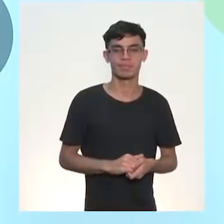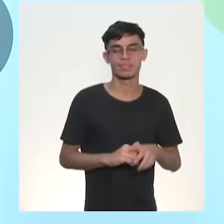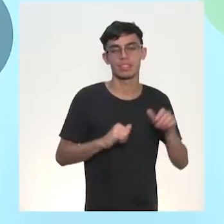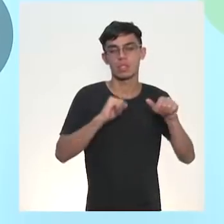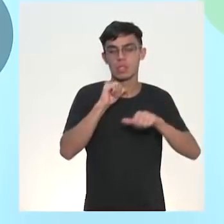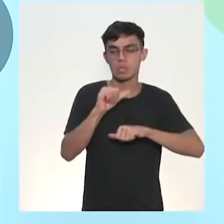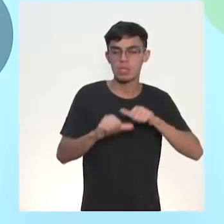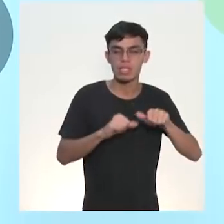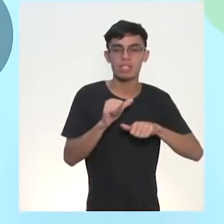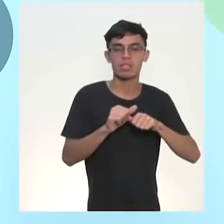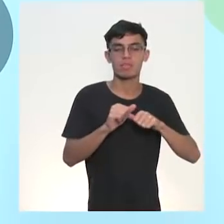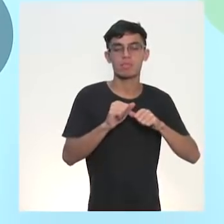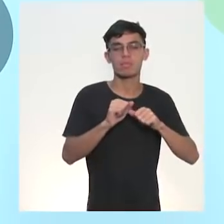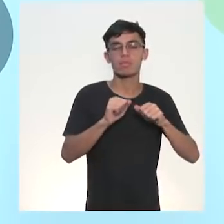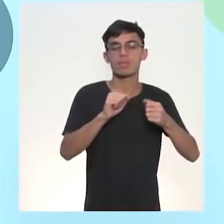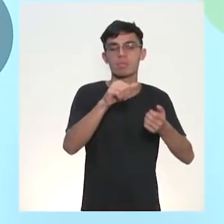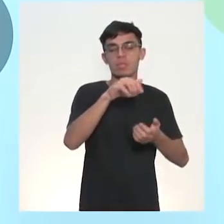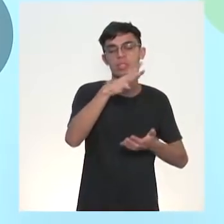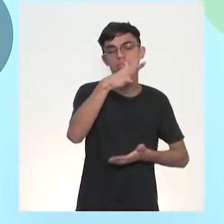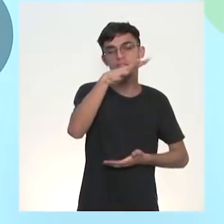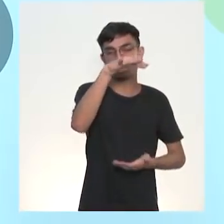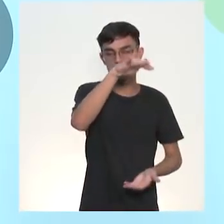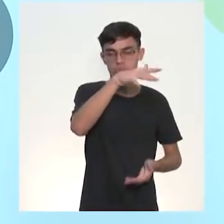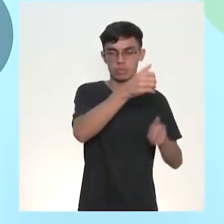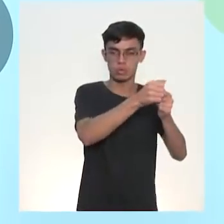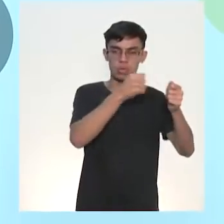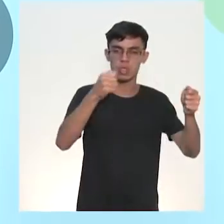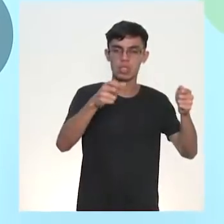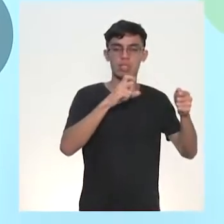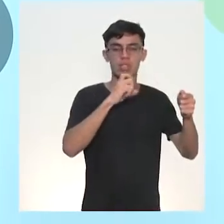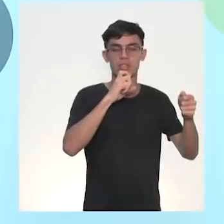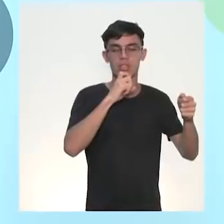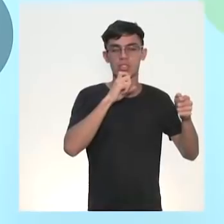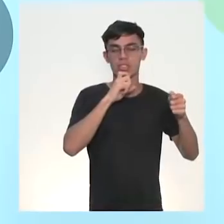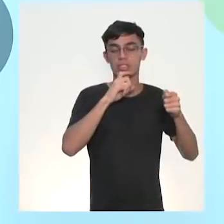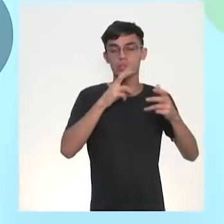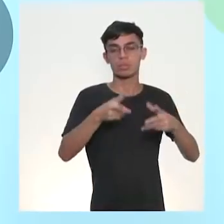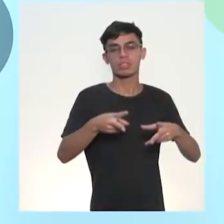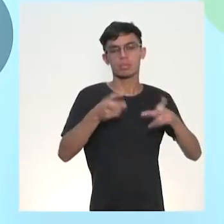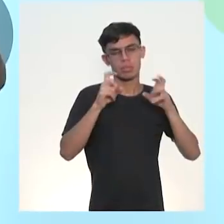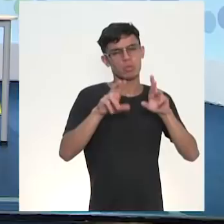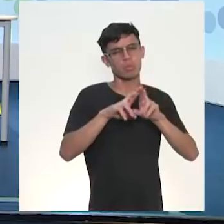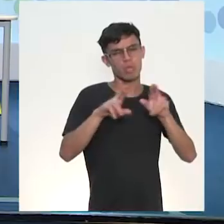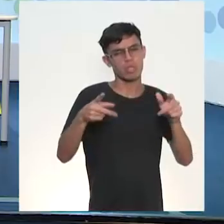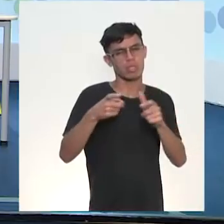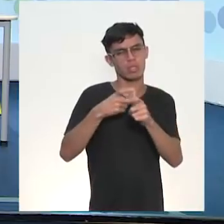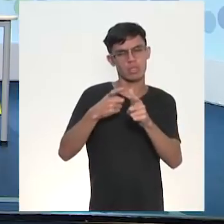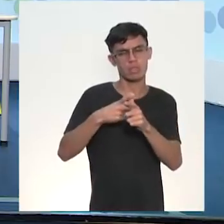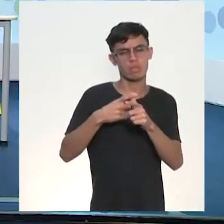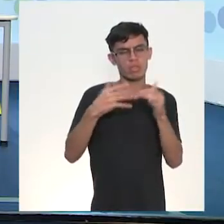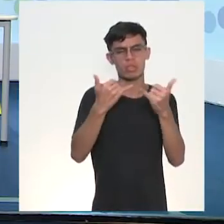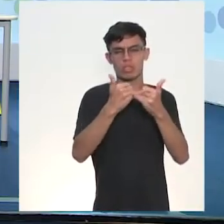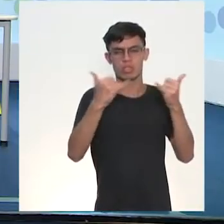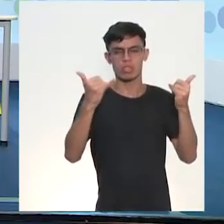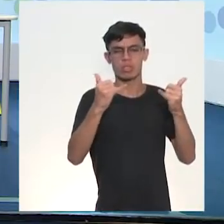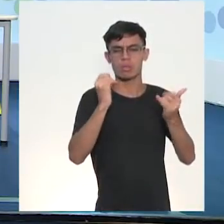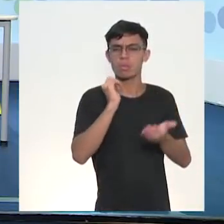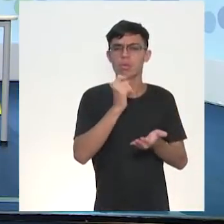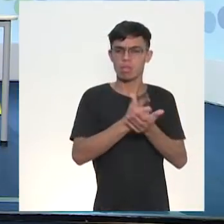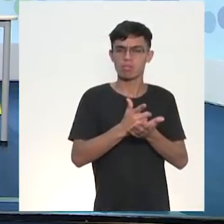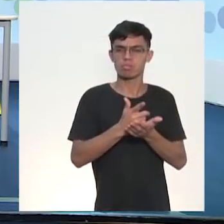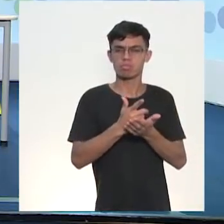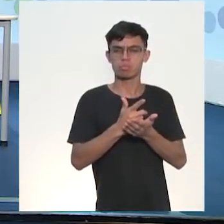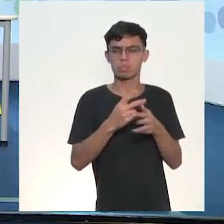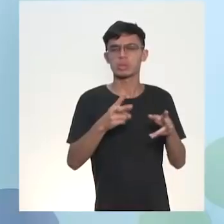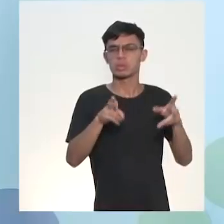minha geladeira e a diferença na conta de energia foi incrível. E a geladeira é o vilão mesmo, porque ela fica ligada o dia inteiro, né? Sim. Os